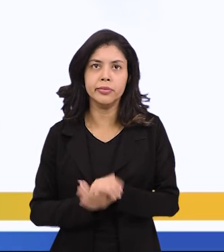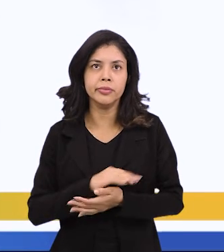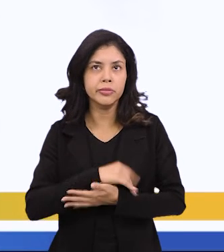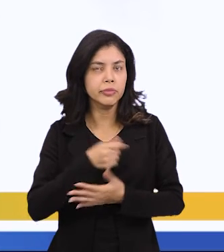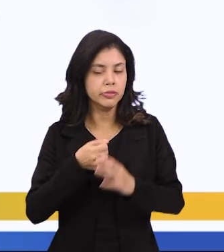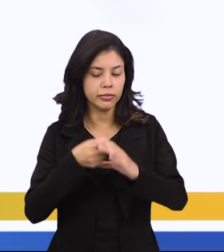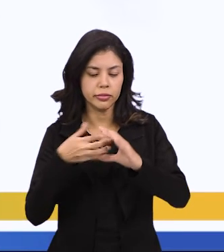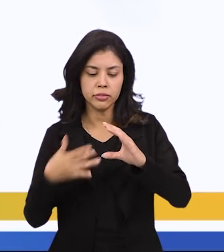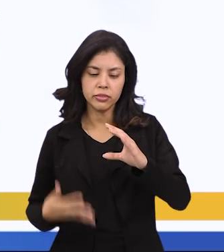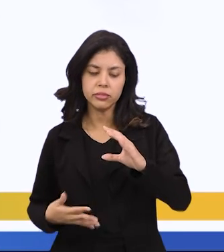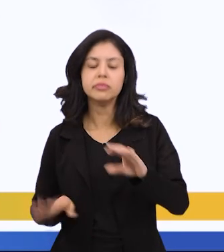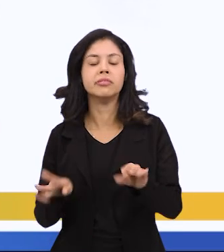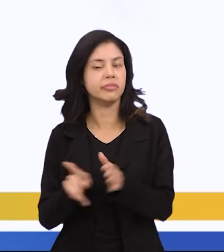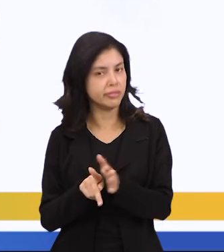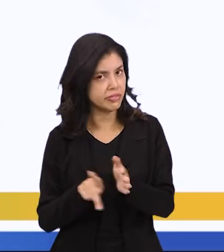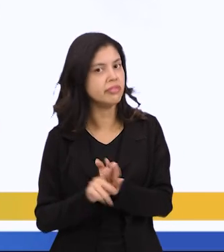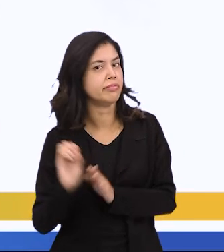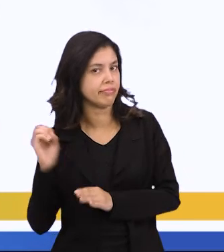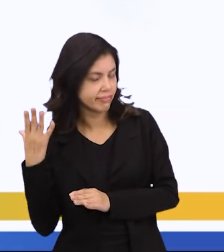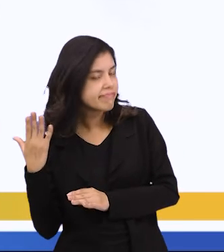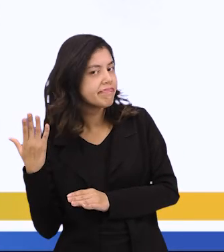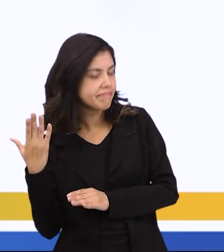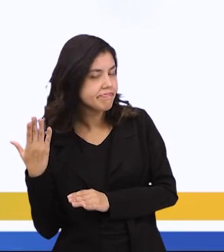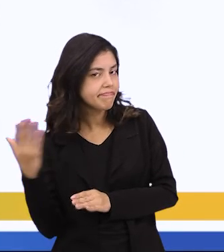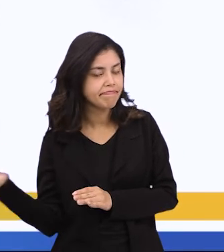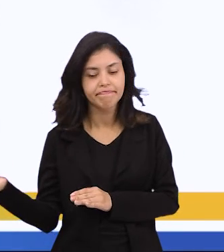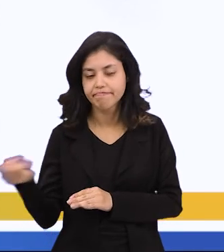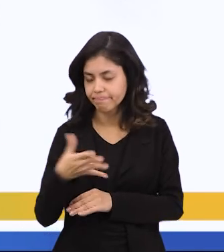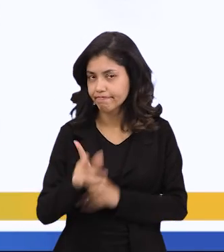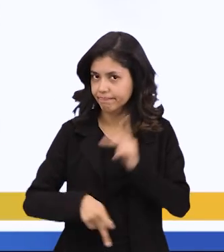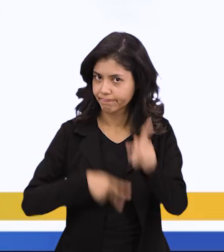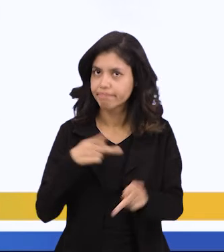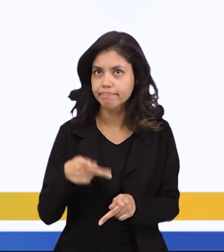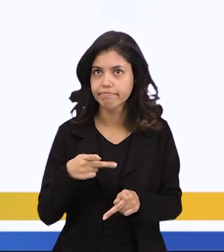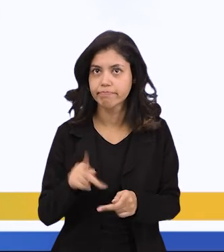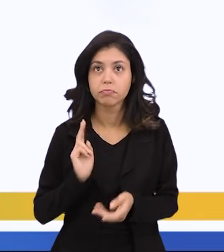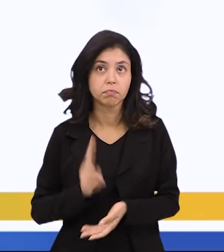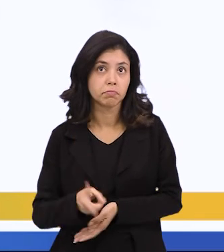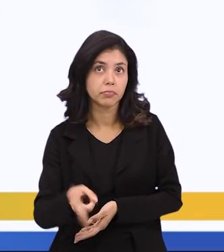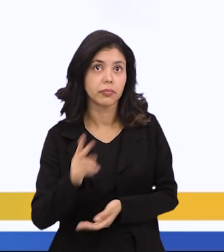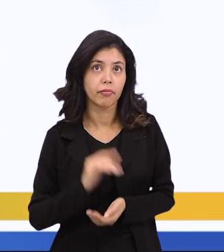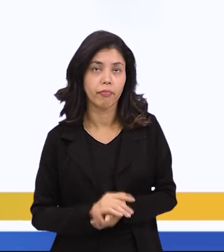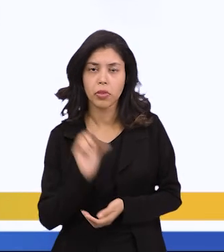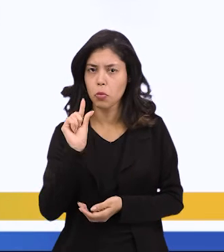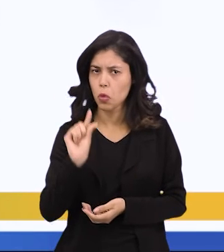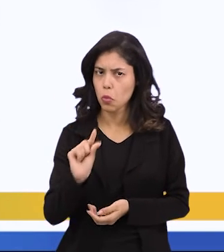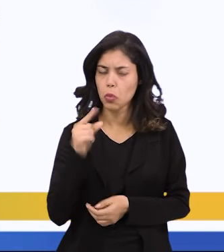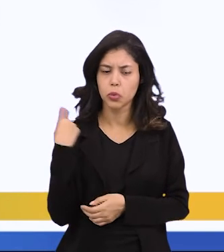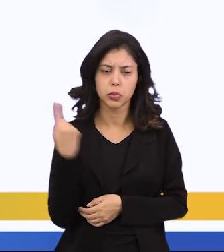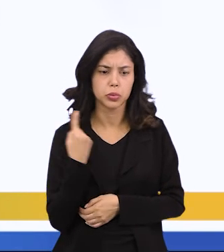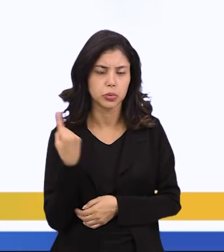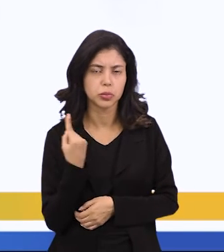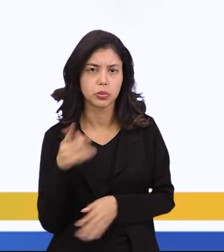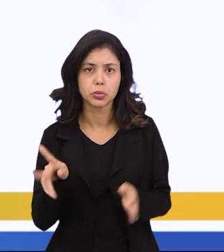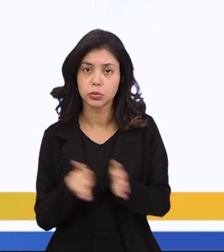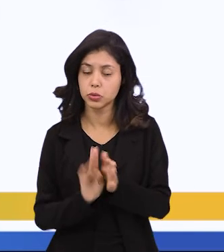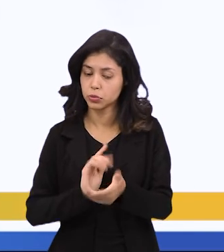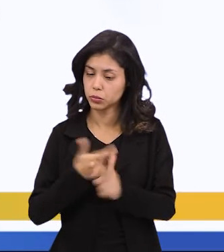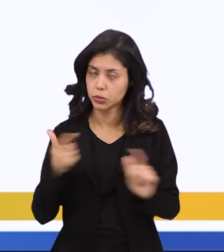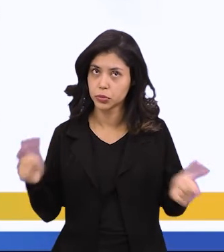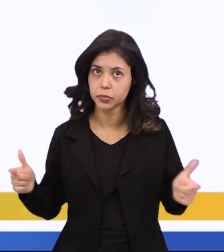de especiação que acontece quando há a formação de uma nova população constituída por poucos indivíduos de uma população